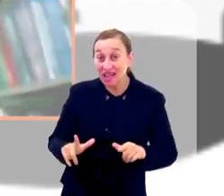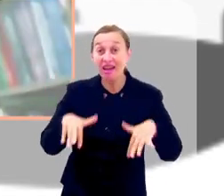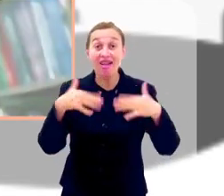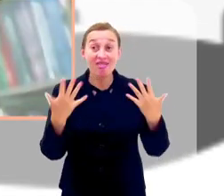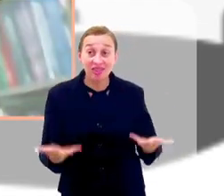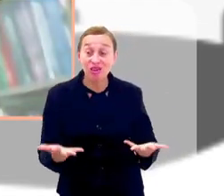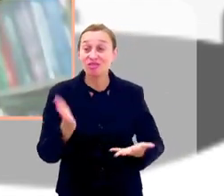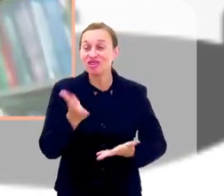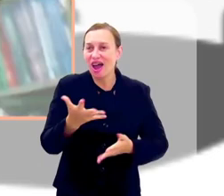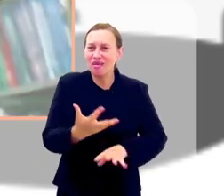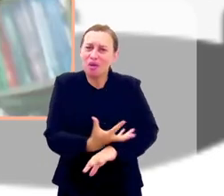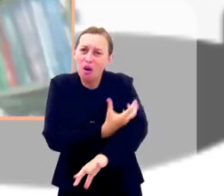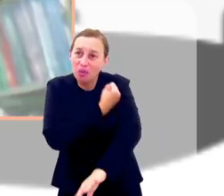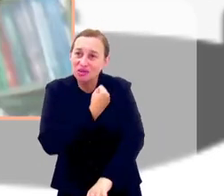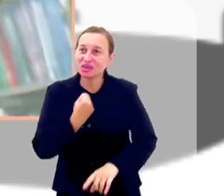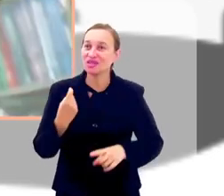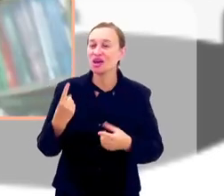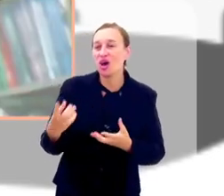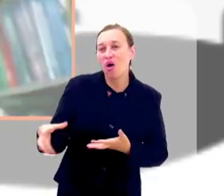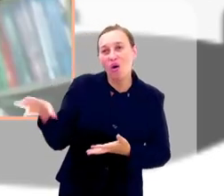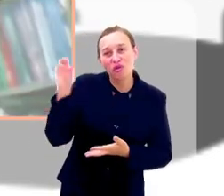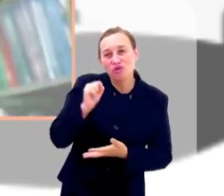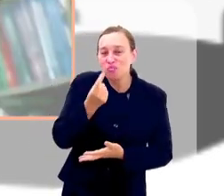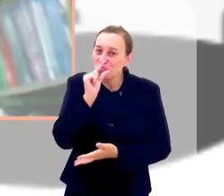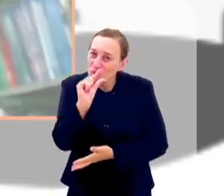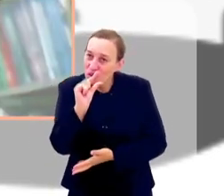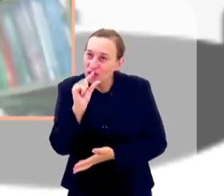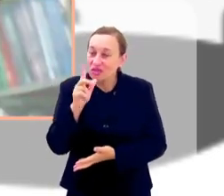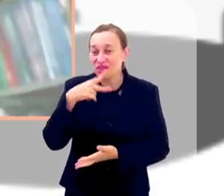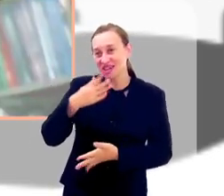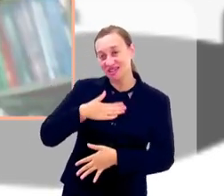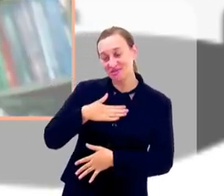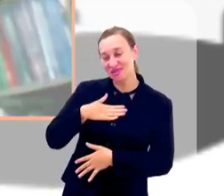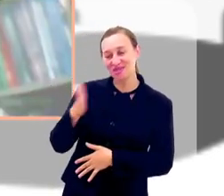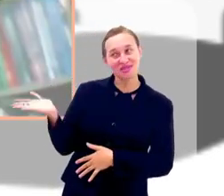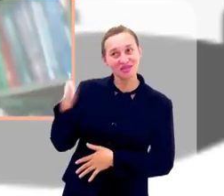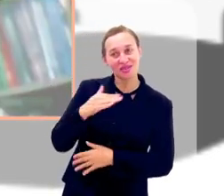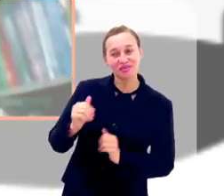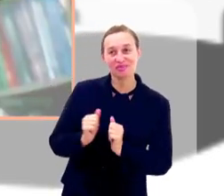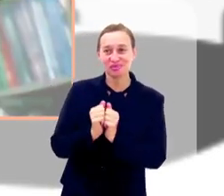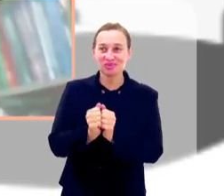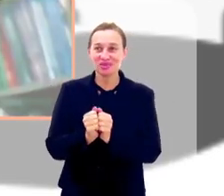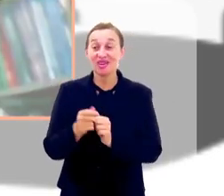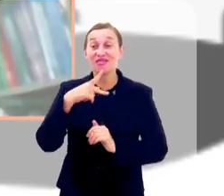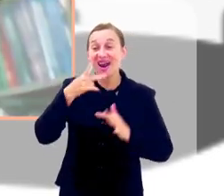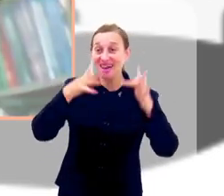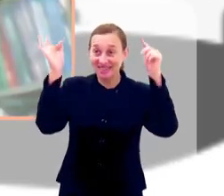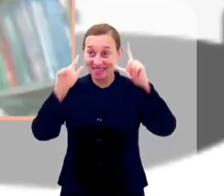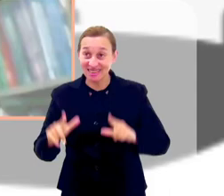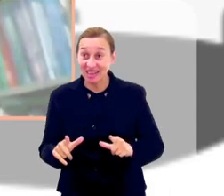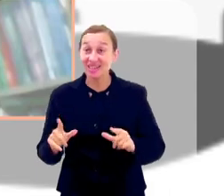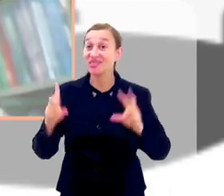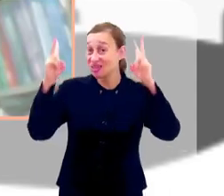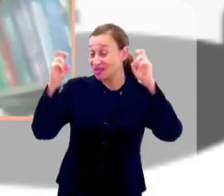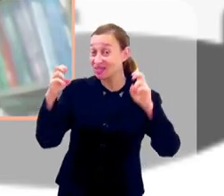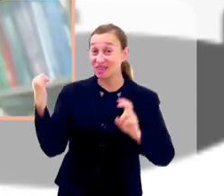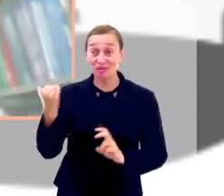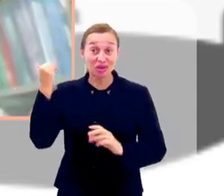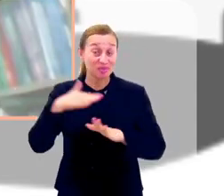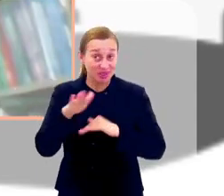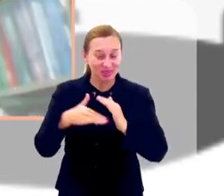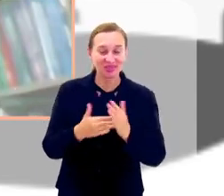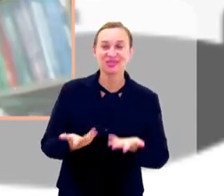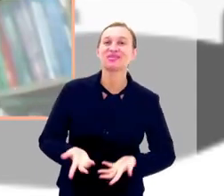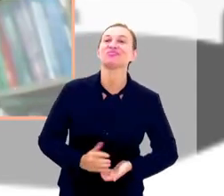então já me emociona porque é escutar um pouquinho de mim. Muito obrigada e vamos embora falar de felicidade. Esse assunto é importante mesmo para todo